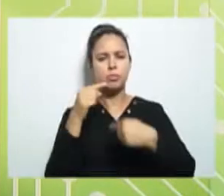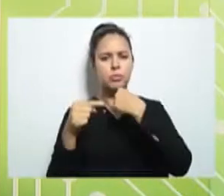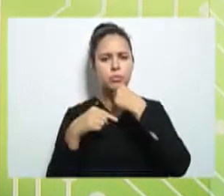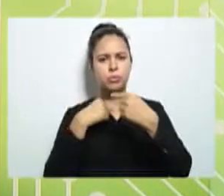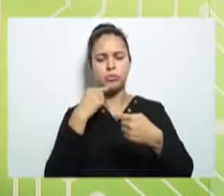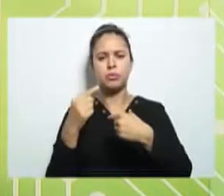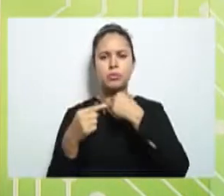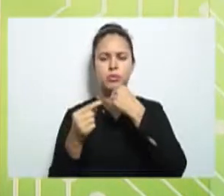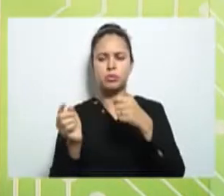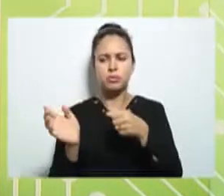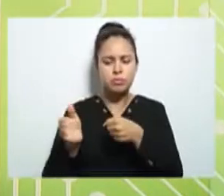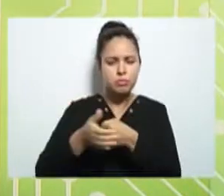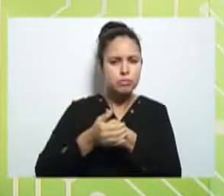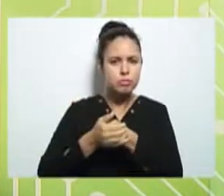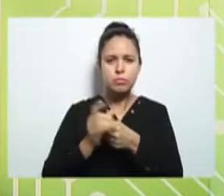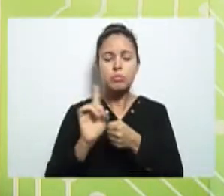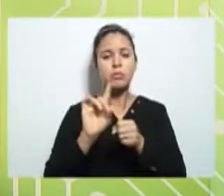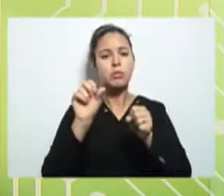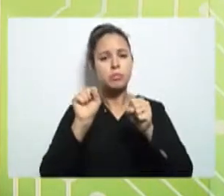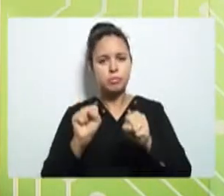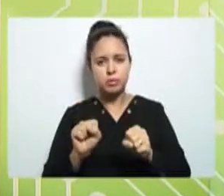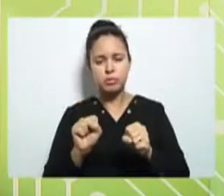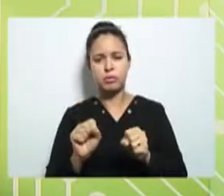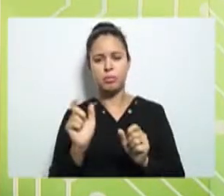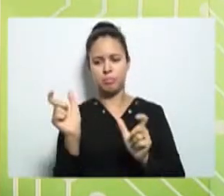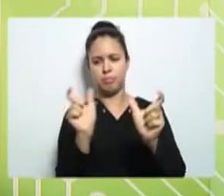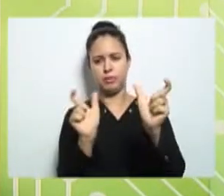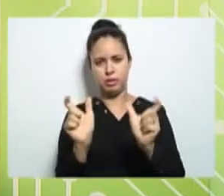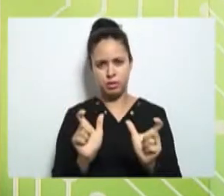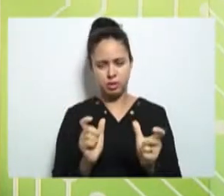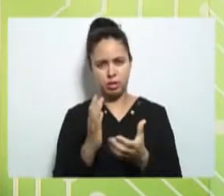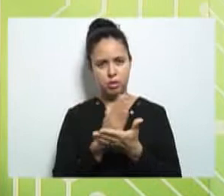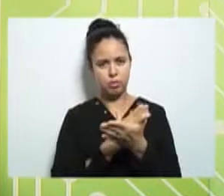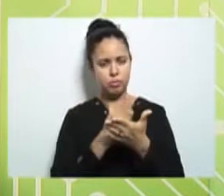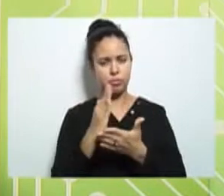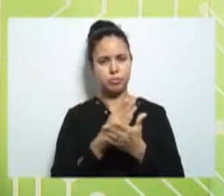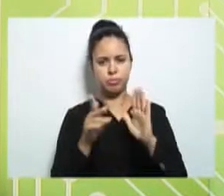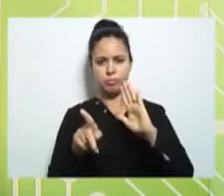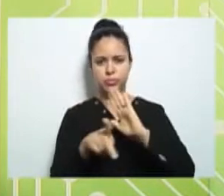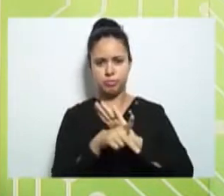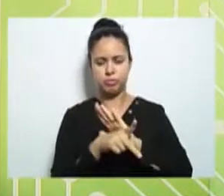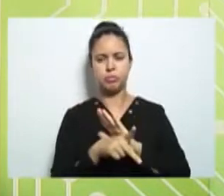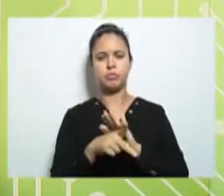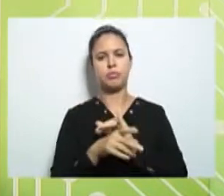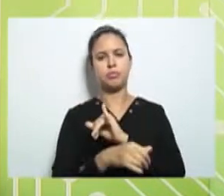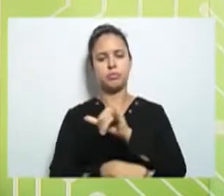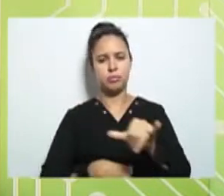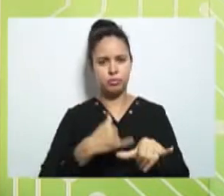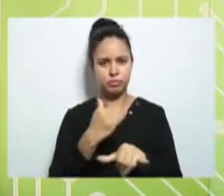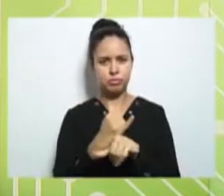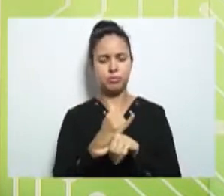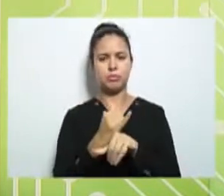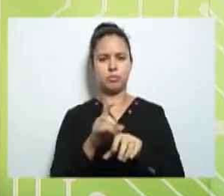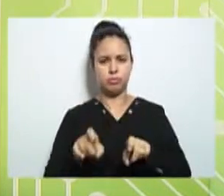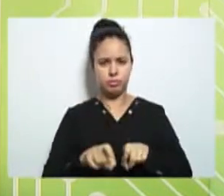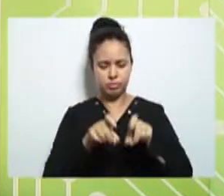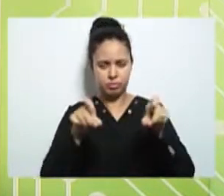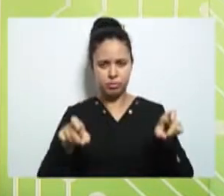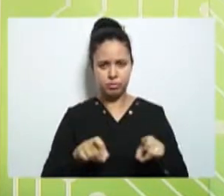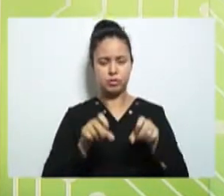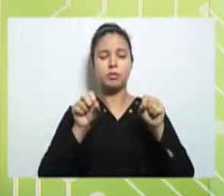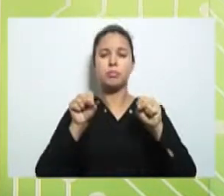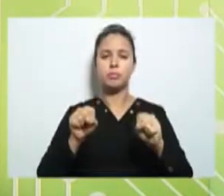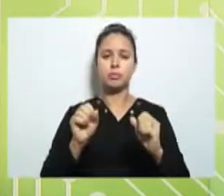casa com vocês, tá bom, gente? Alguns termos que a gente utiliza na informática, que às vezes vocês desconhecem, perguntem. Falei com o